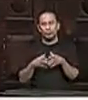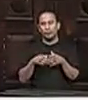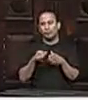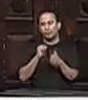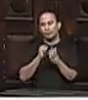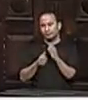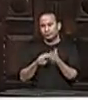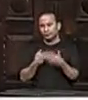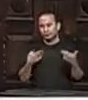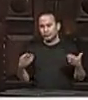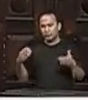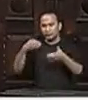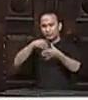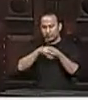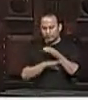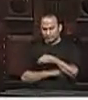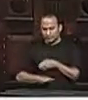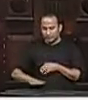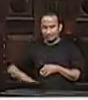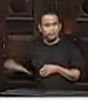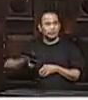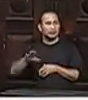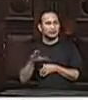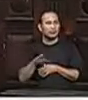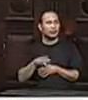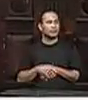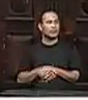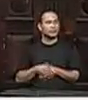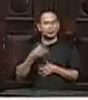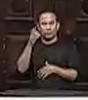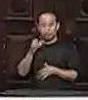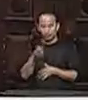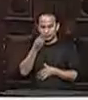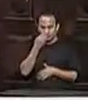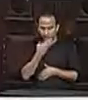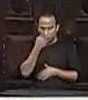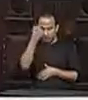ajudar na formação dessas crianças com mente sã e corpo são. Obrigado, senhor presidente.